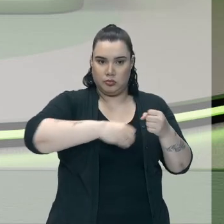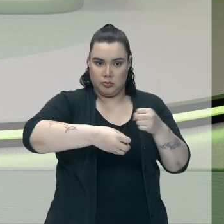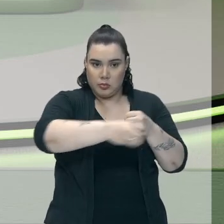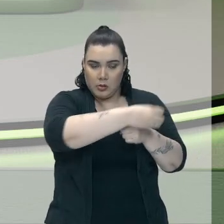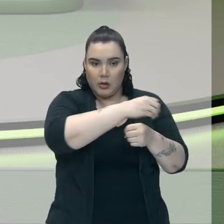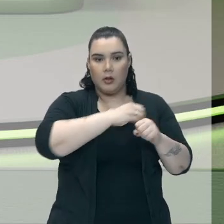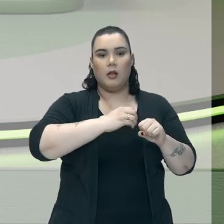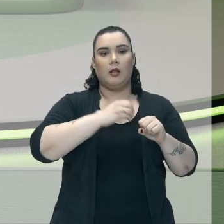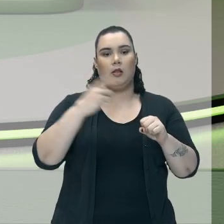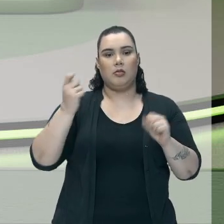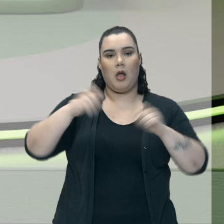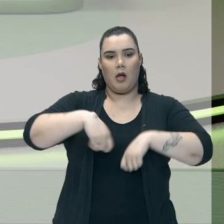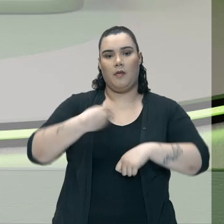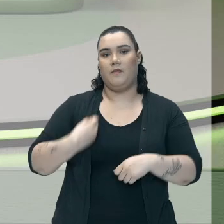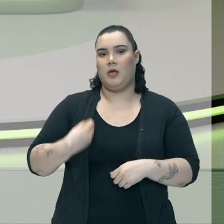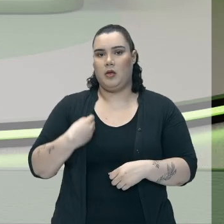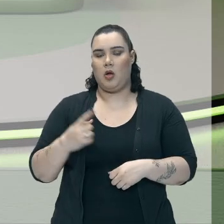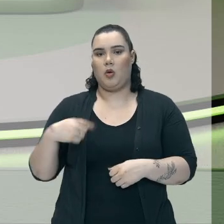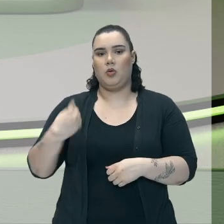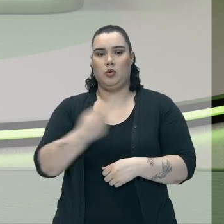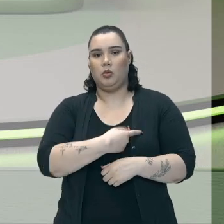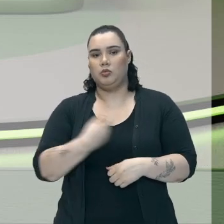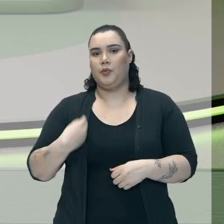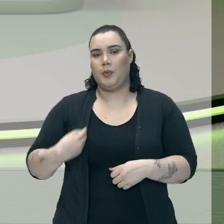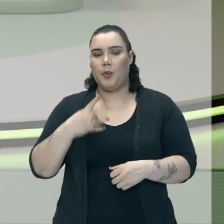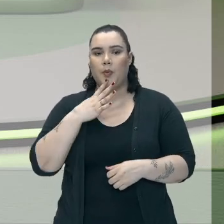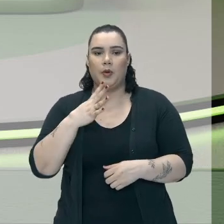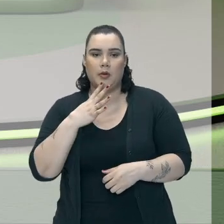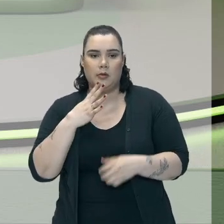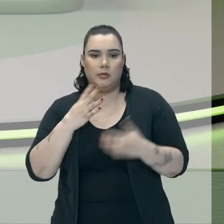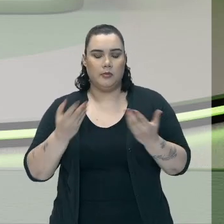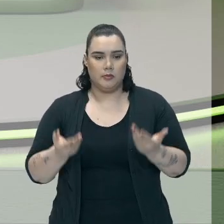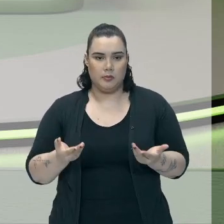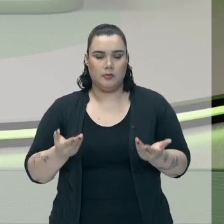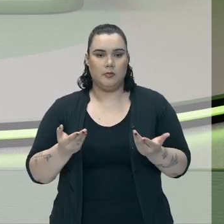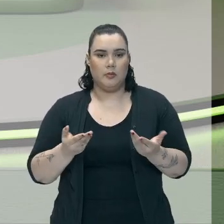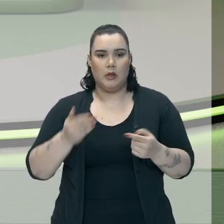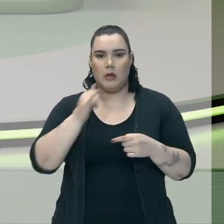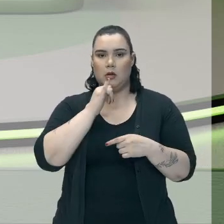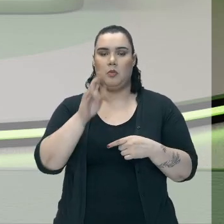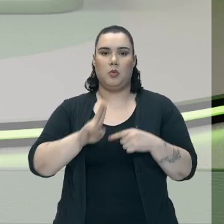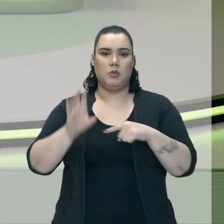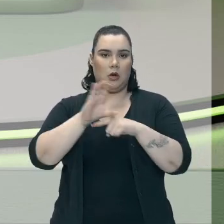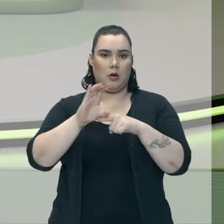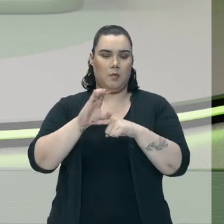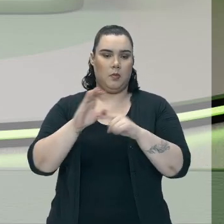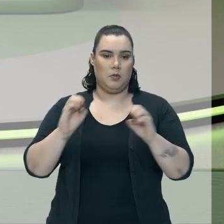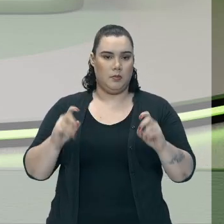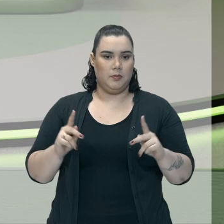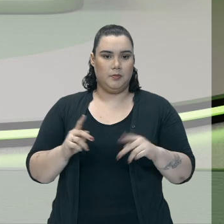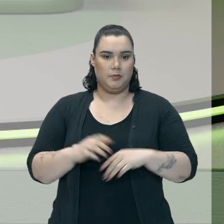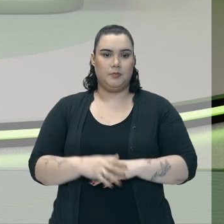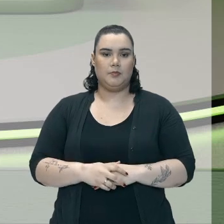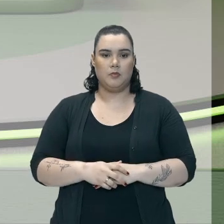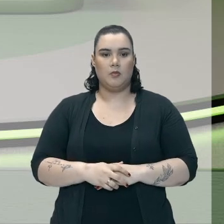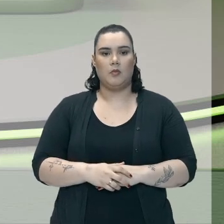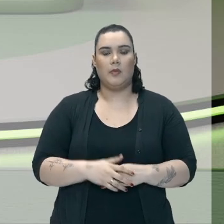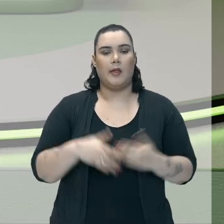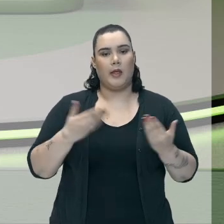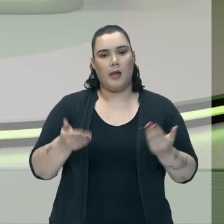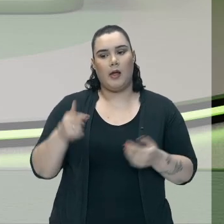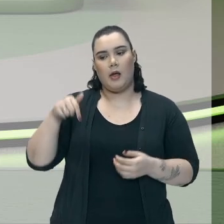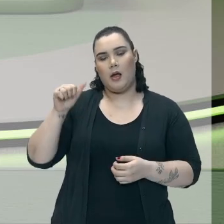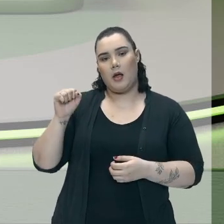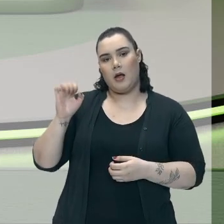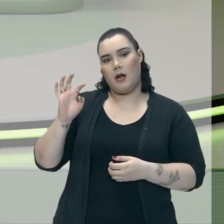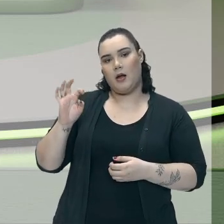possa suportar vida como nós conhecemos, né? A base do carbono, como é a nossa. Então nós temos aí a